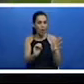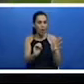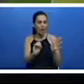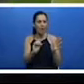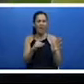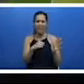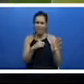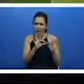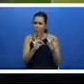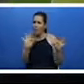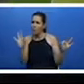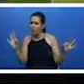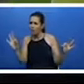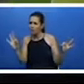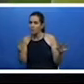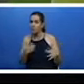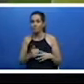corda?